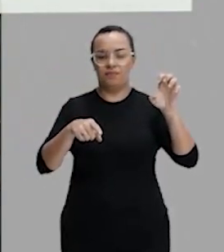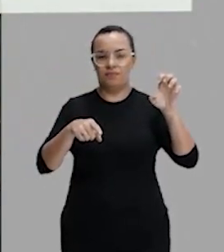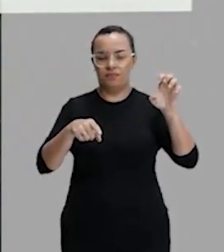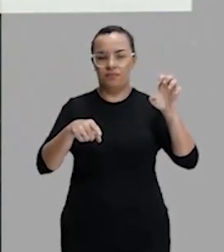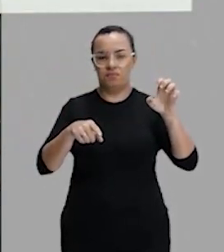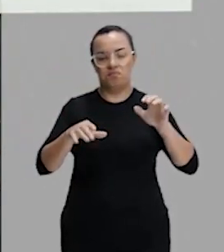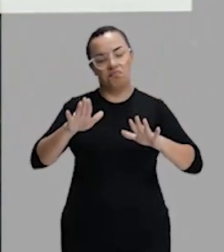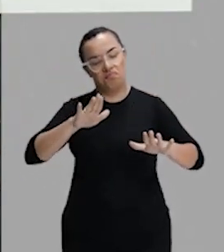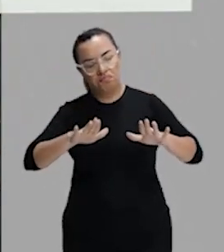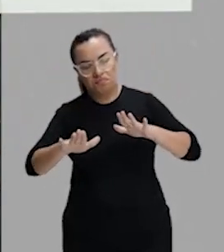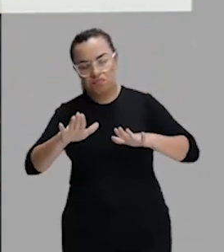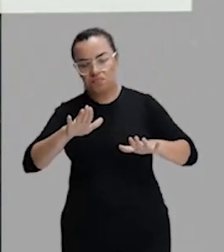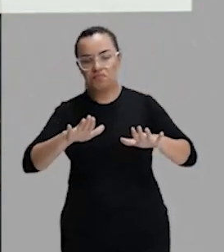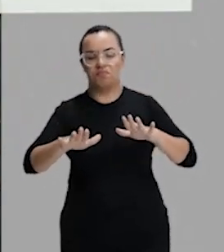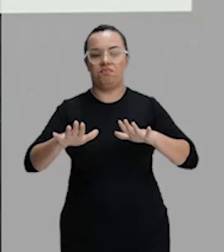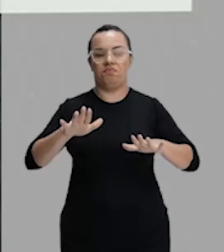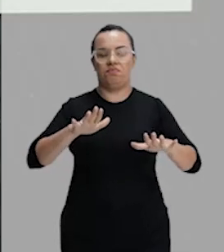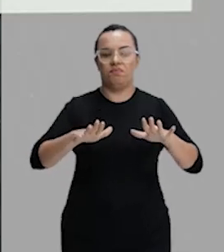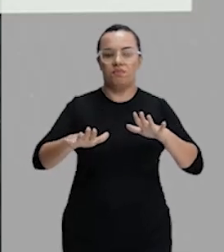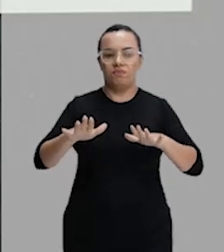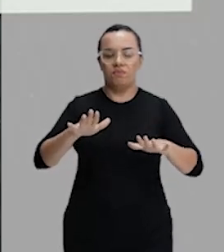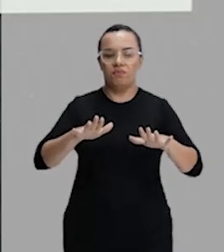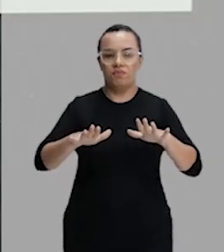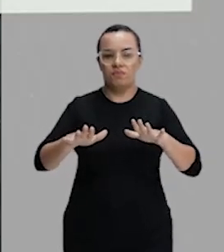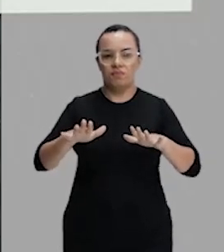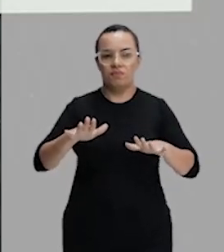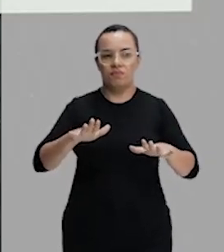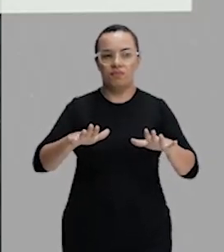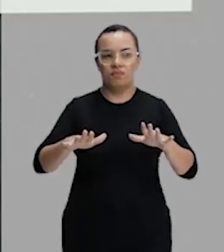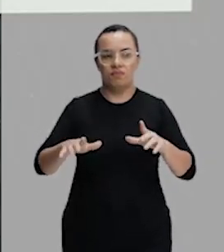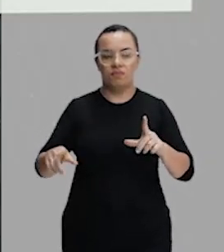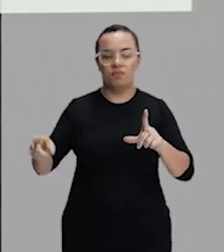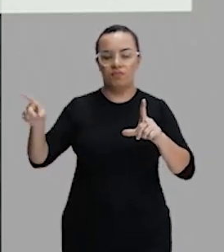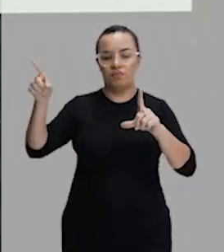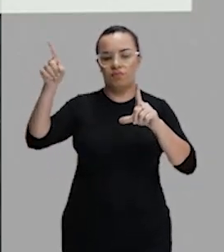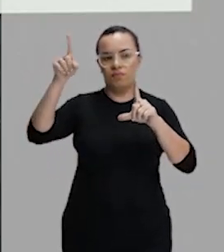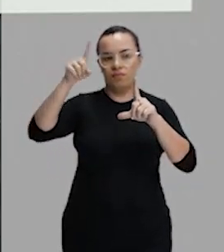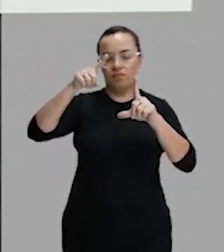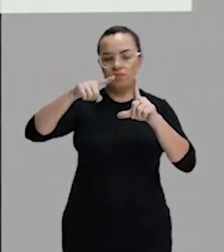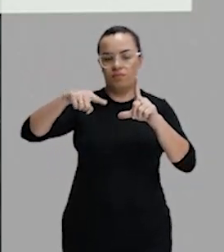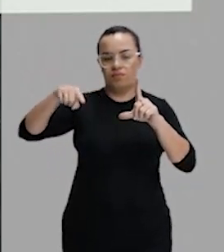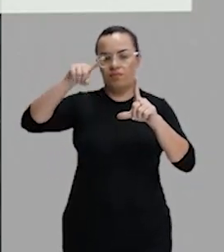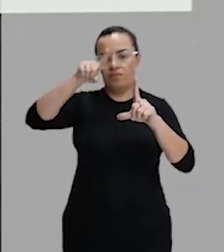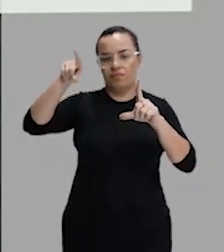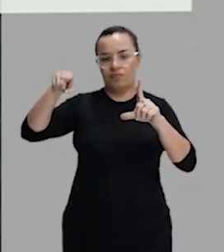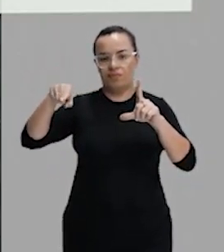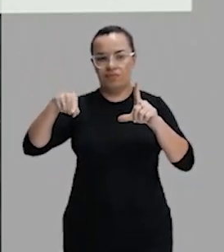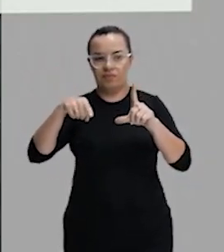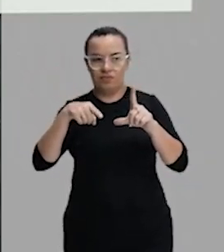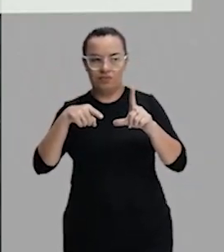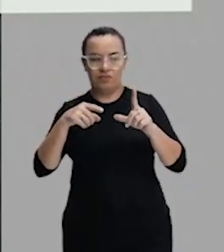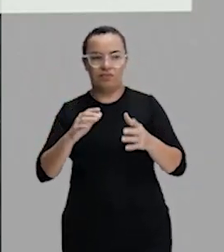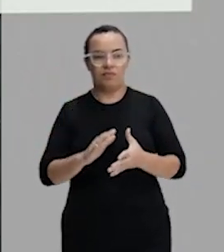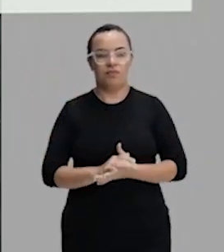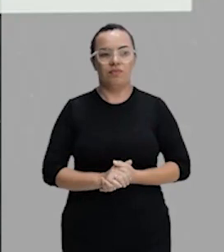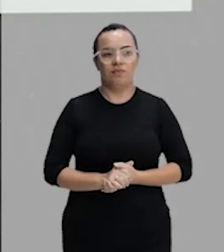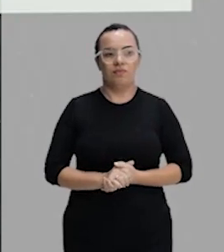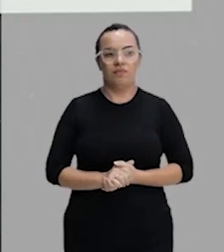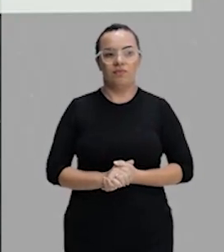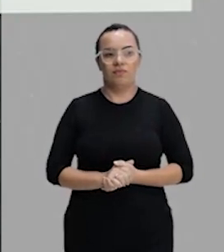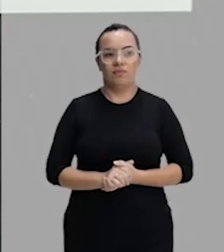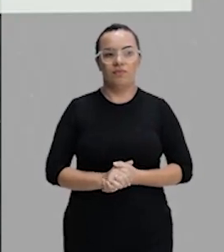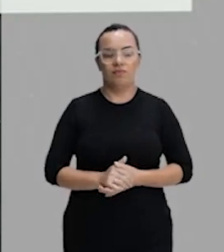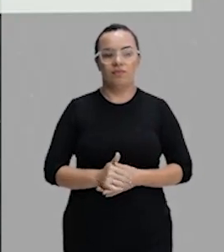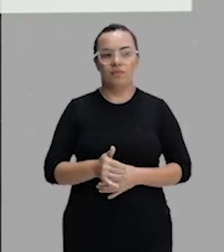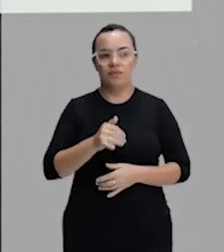Isso vai depender de quê? Vai depender da posição da sua reta diretriz. Vamos supor que a reta